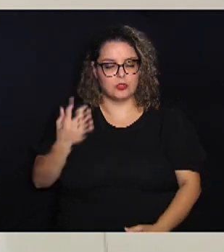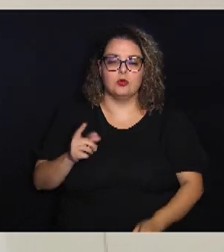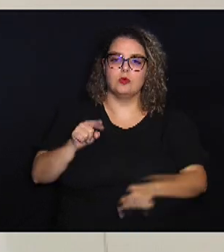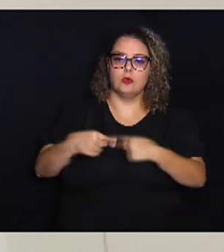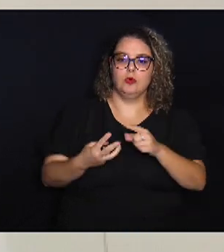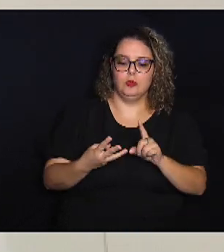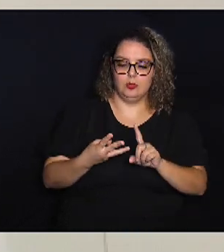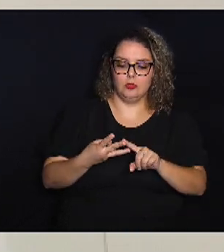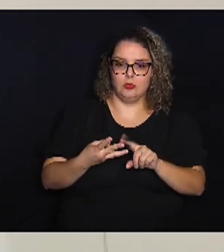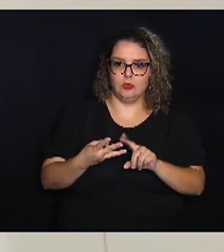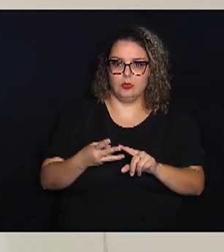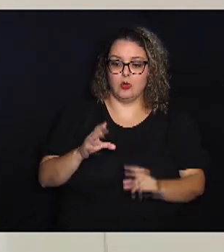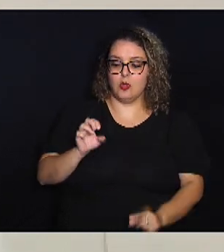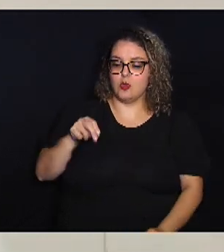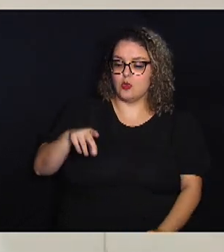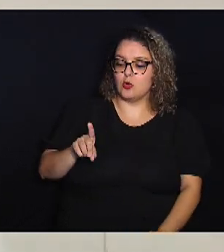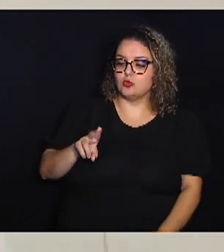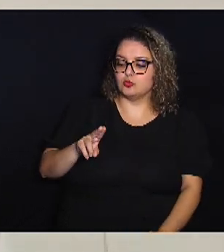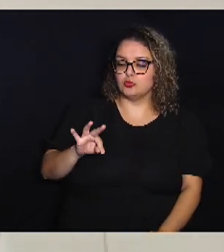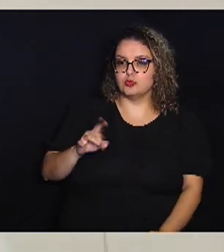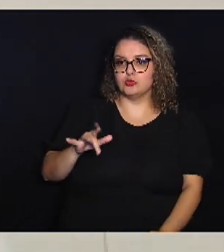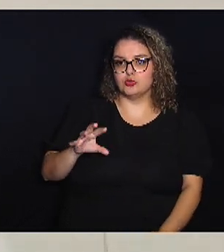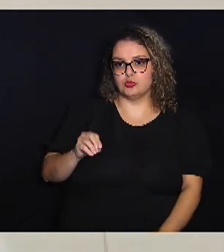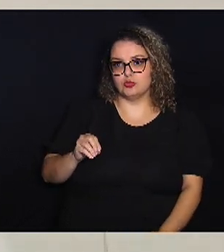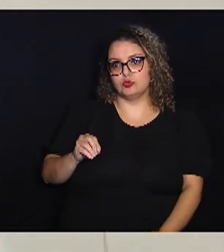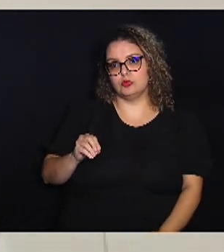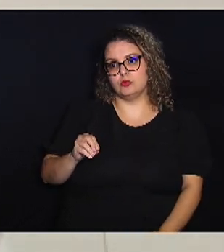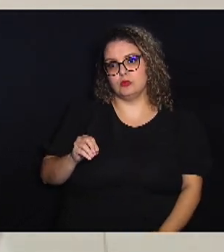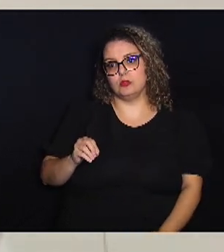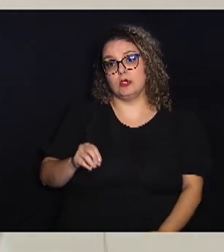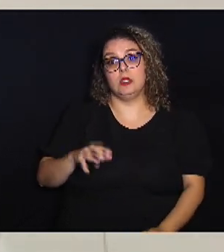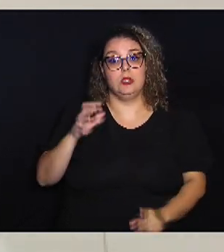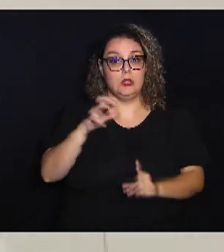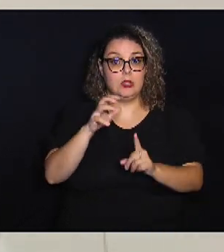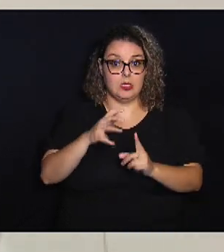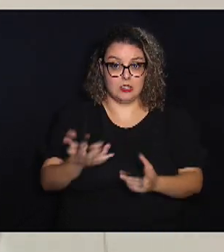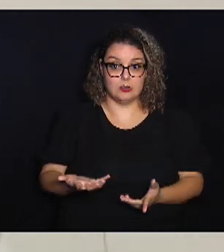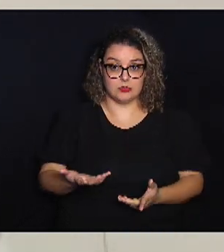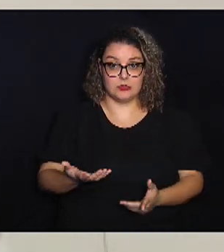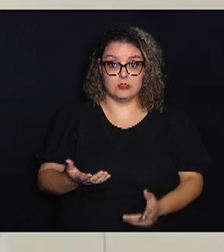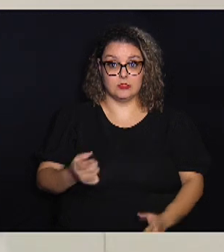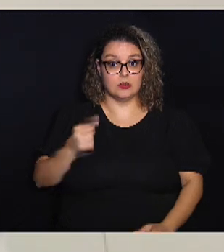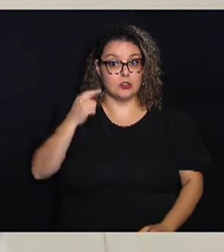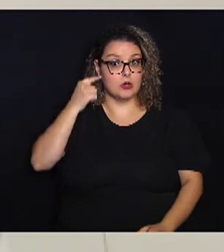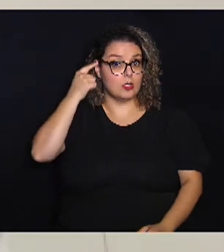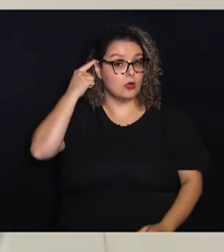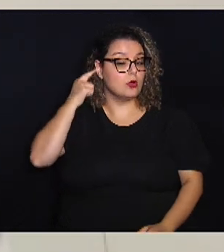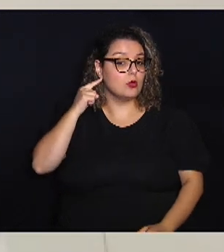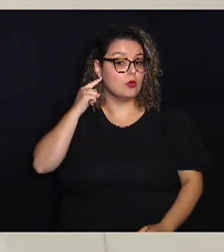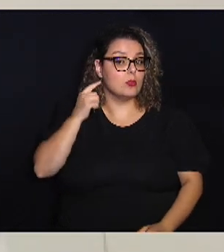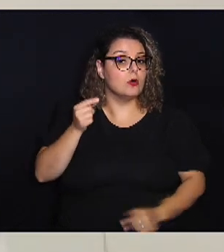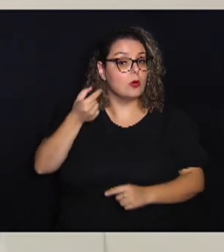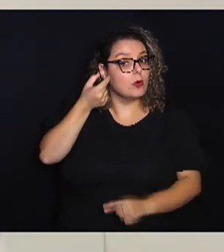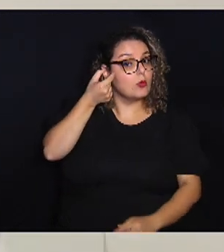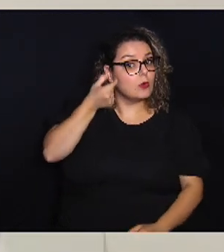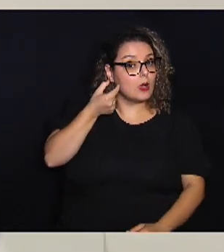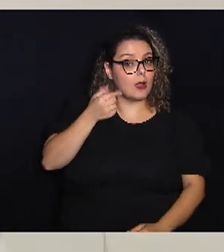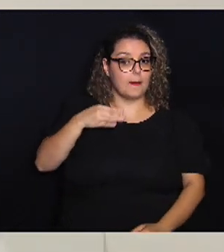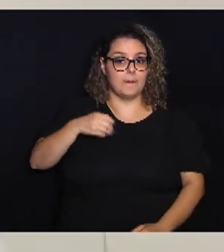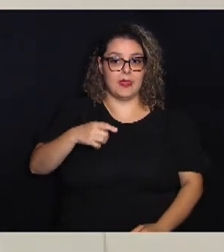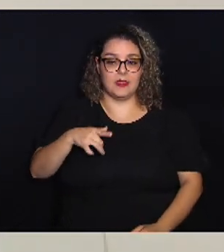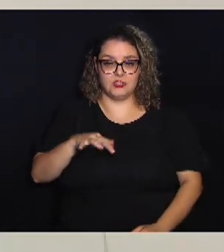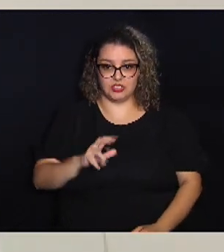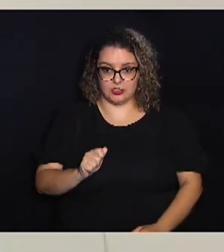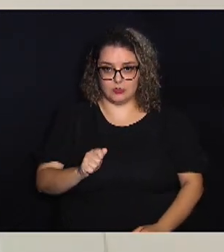o tipo condutivo, que afeta a orelha externa ou média. Nesse caso, pode